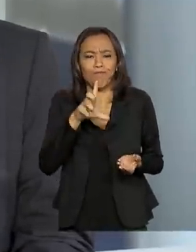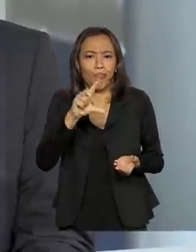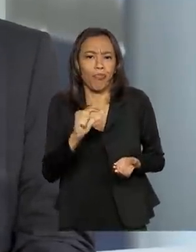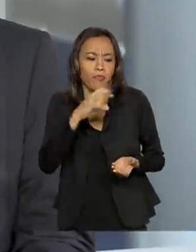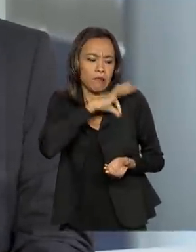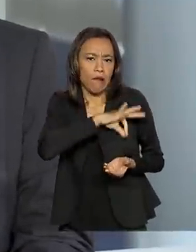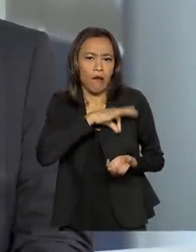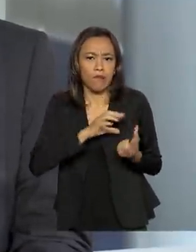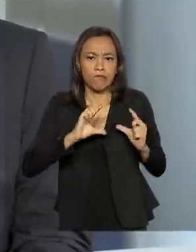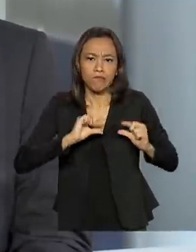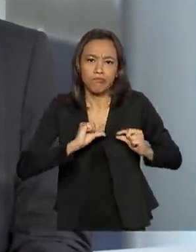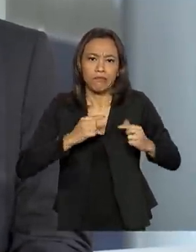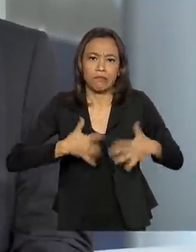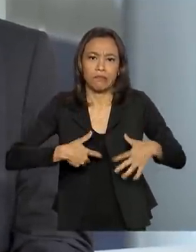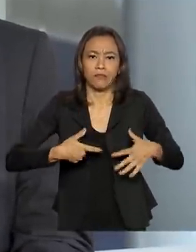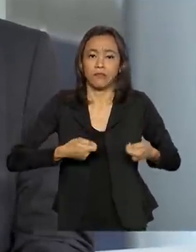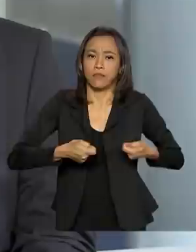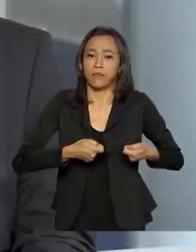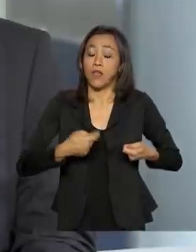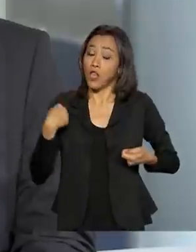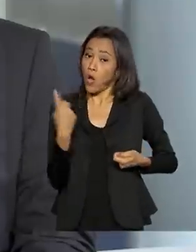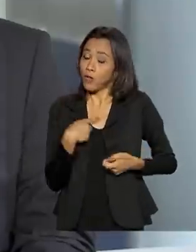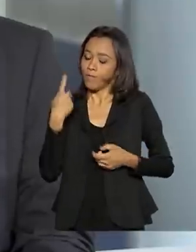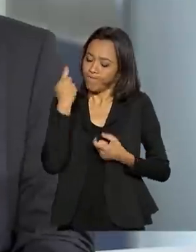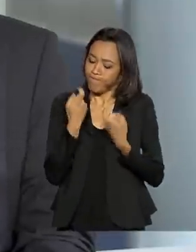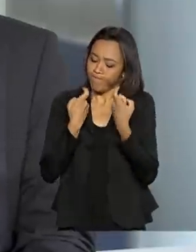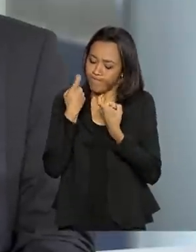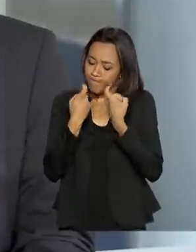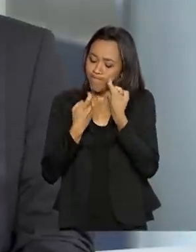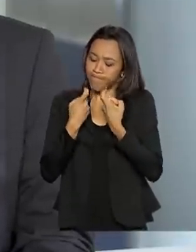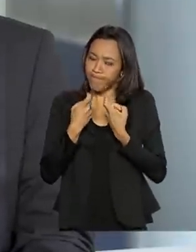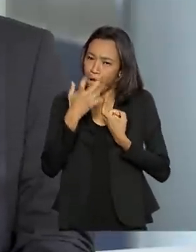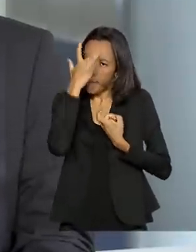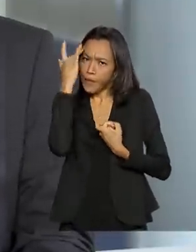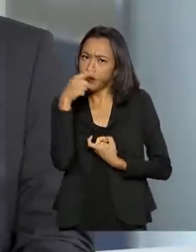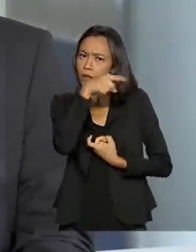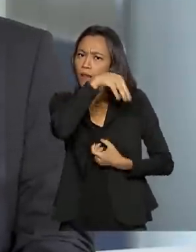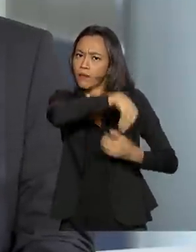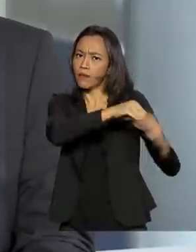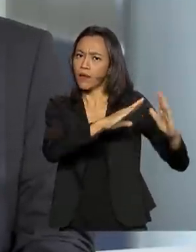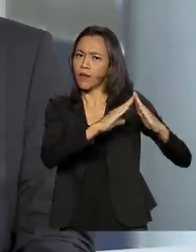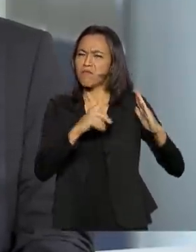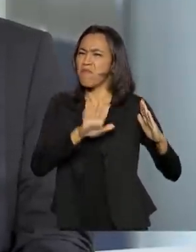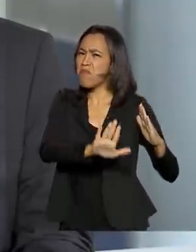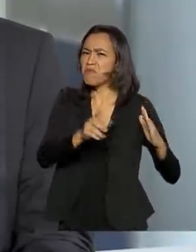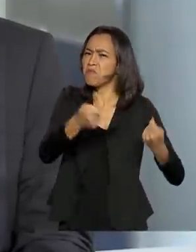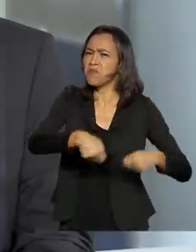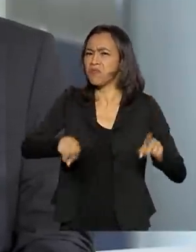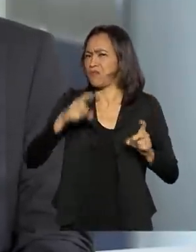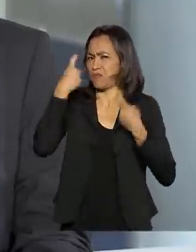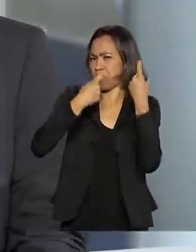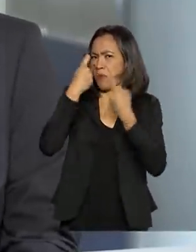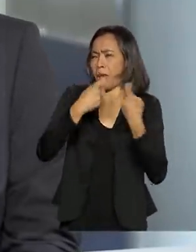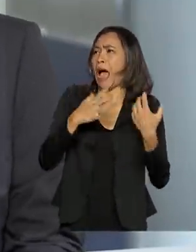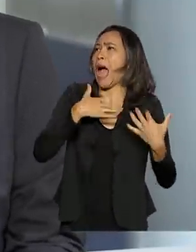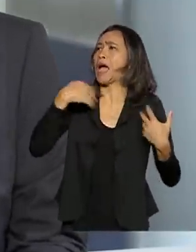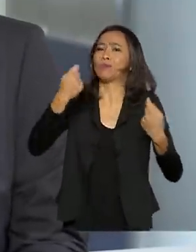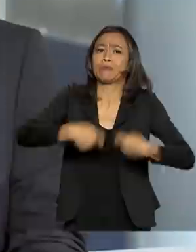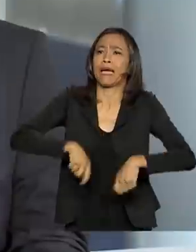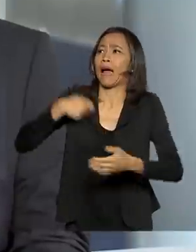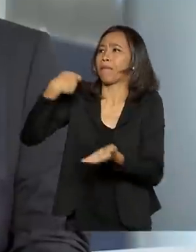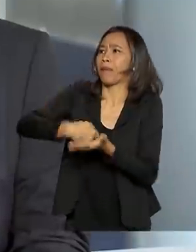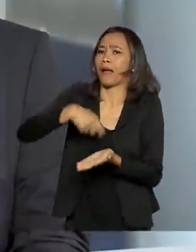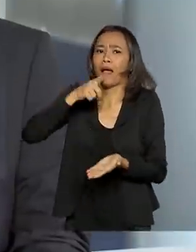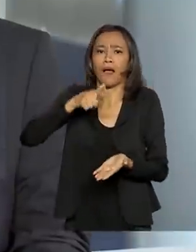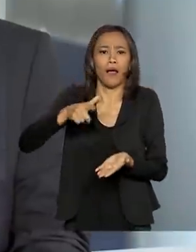nós tivemos uma preocupação inicial que é o indivíduo ele está em casa, mas ele não precisa se preocupar. Eu não tenho condições de pagar a conta